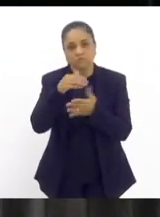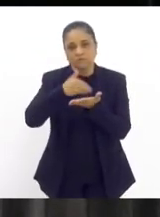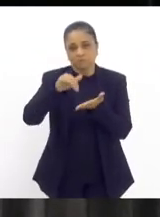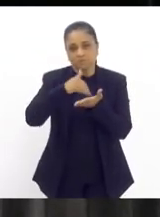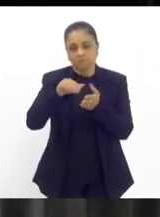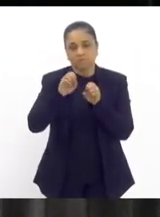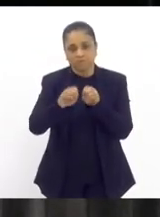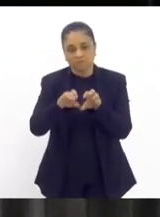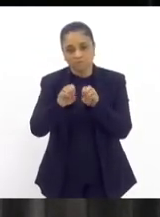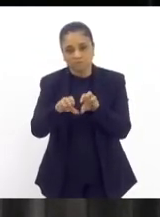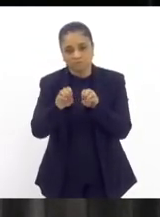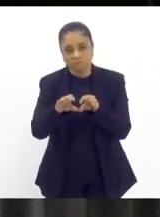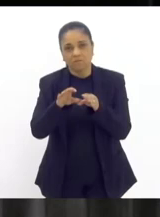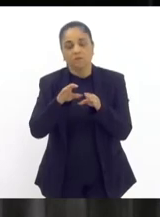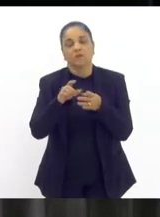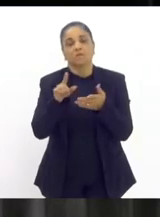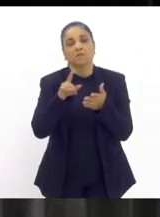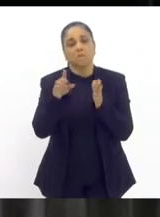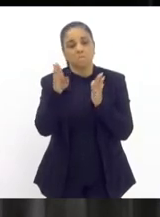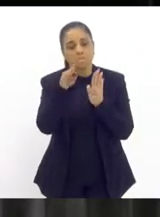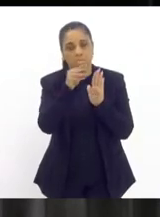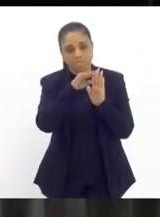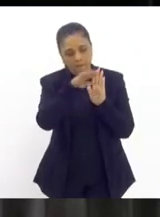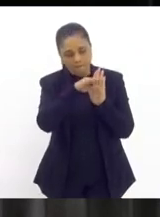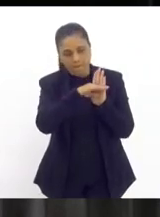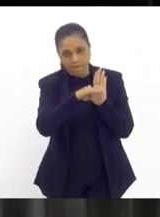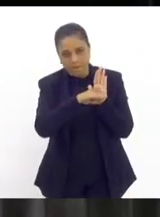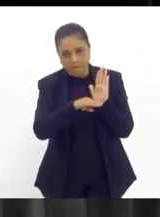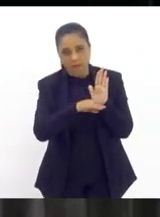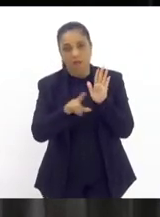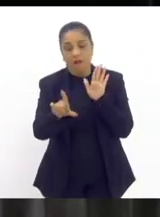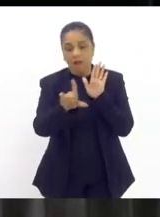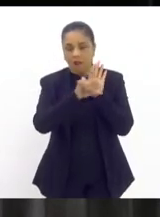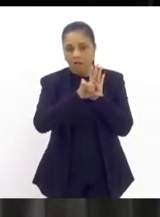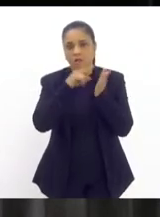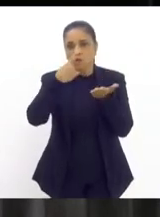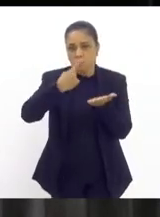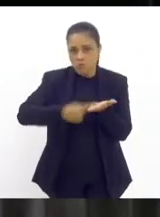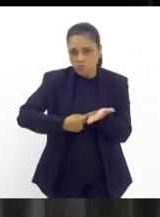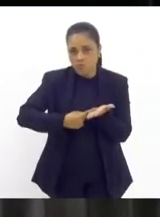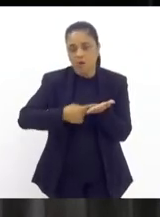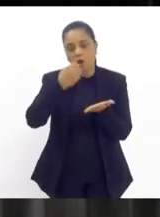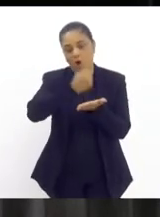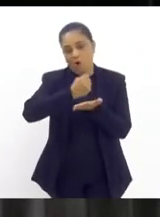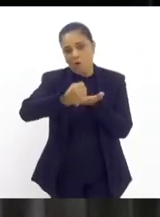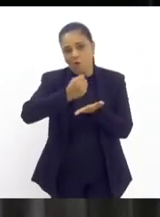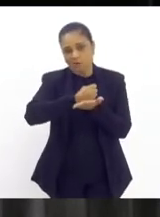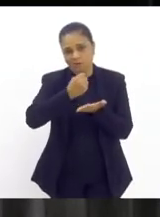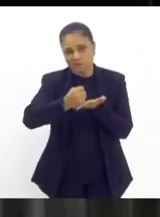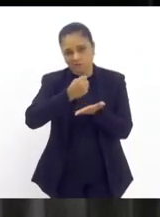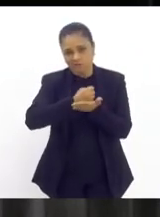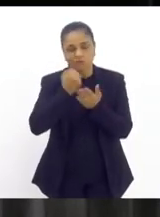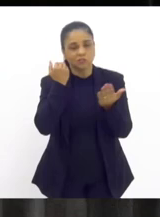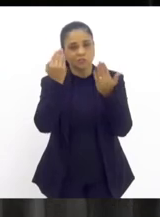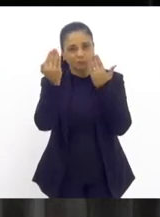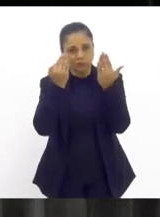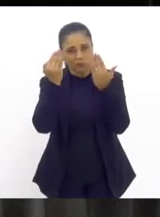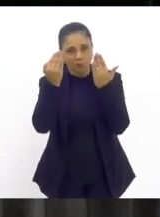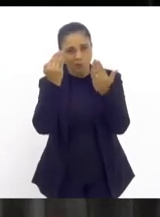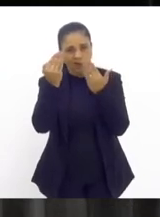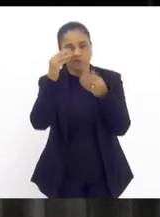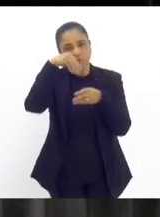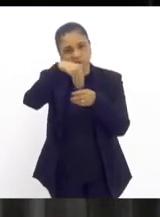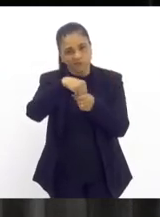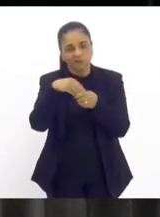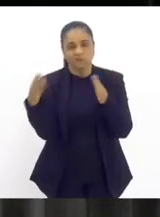Para que sejam adotadas medidas que compram as que determinam a contratação de psicólogos para as escolas